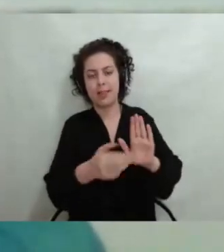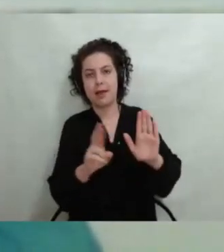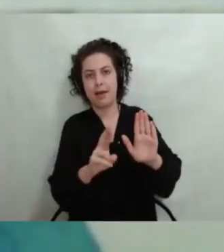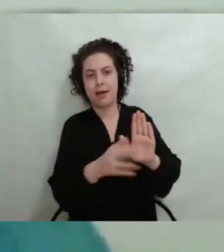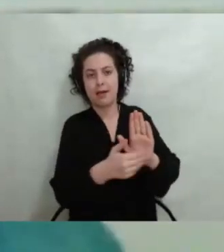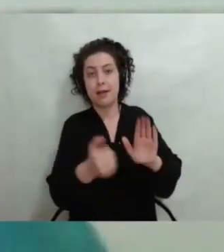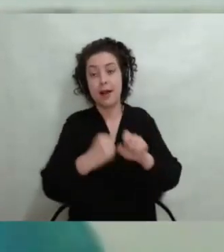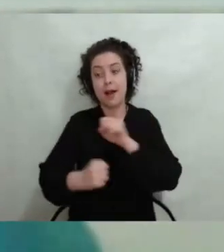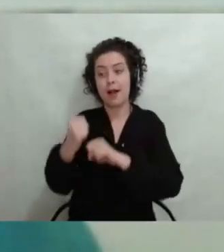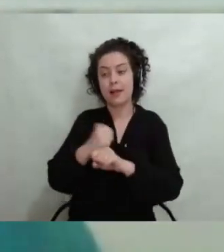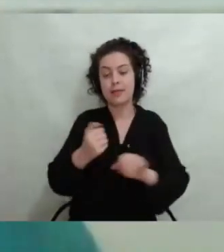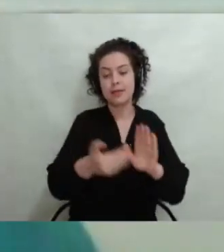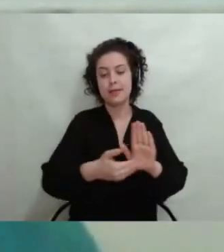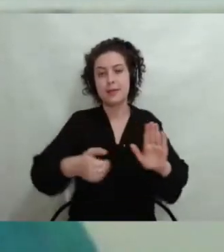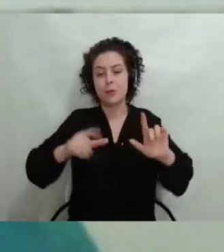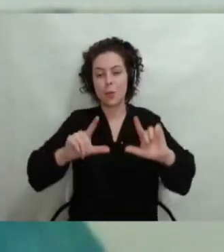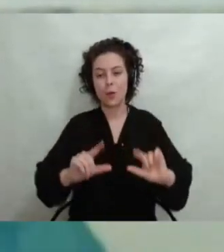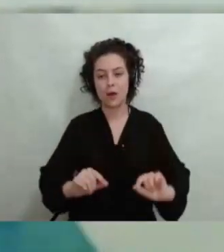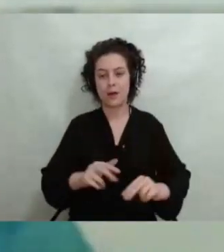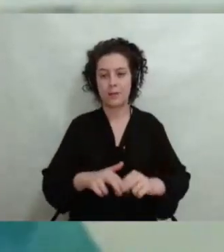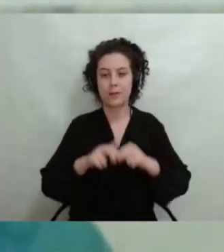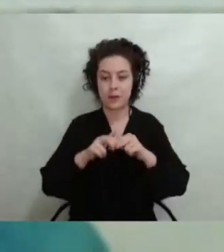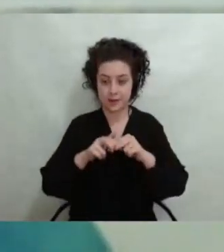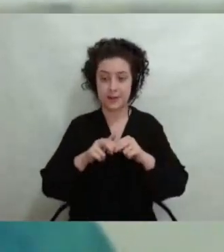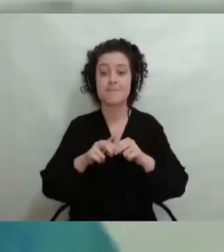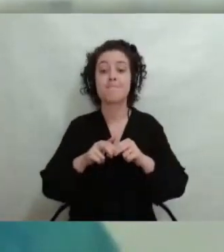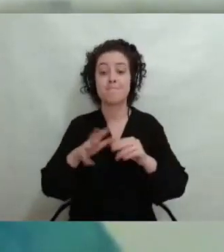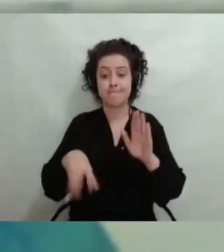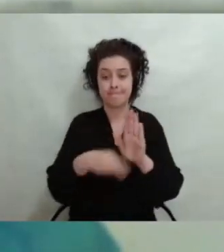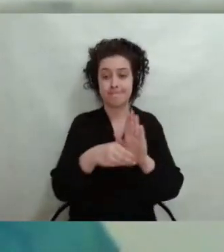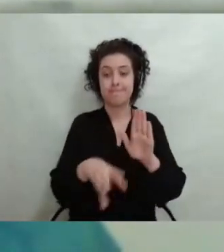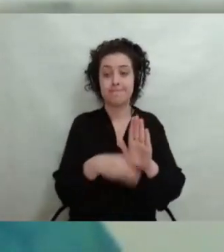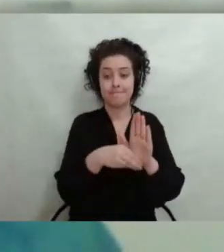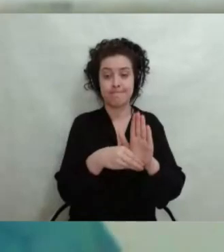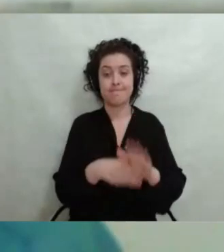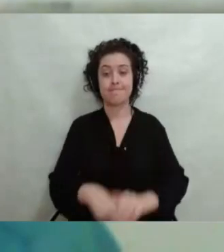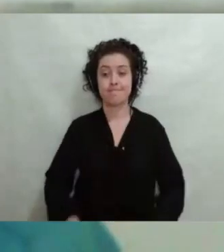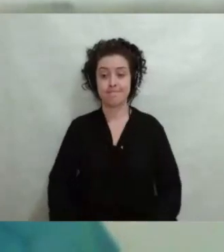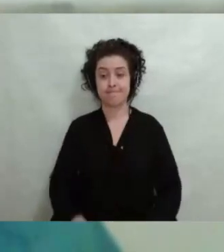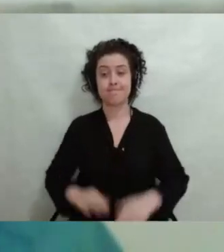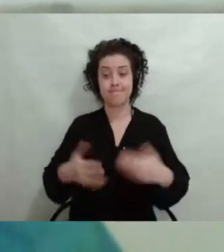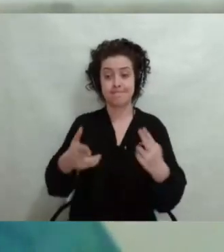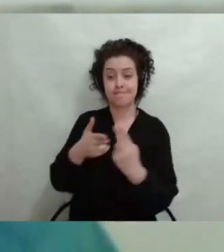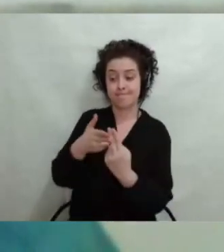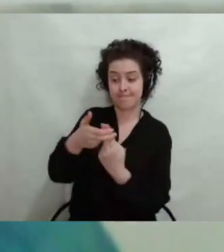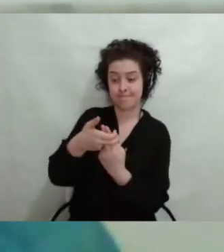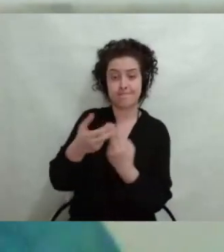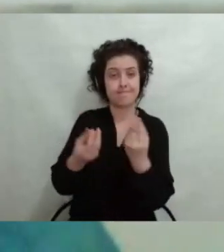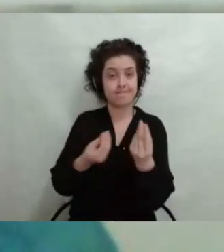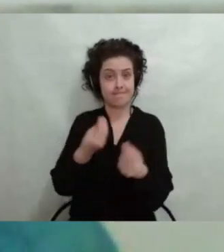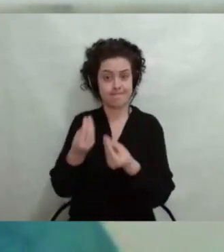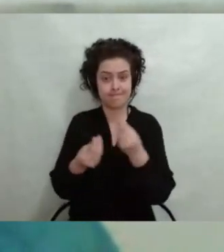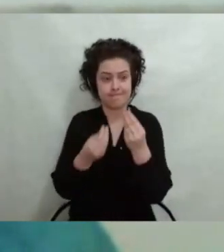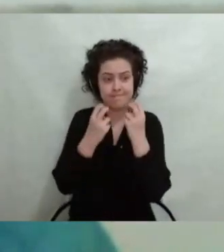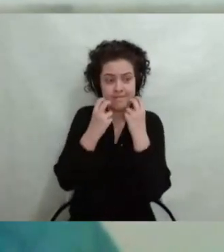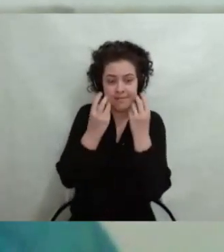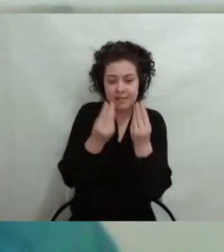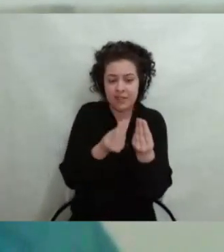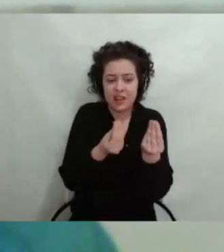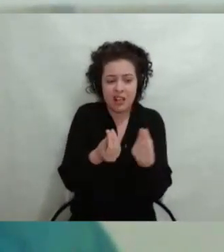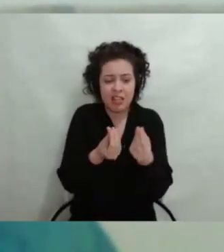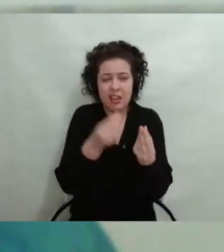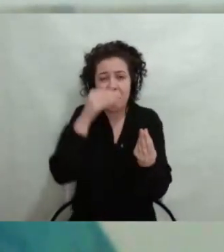passado por causa dessa emenda. Então, o SUS se encontra constrangido por esse